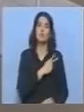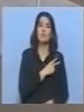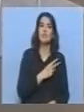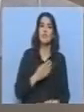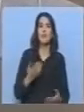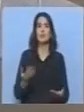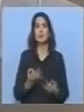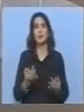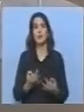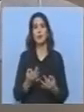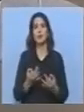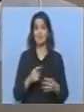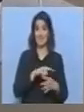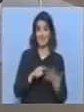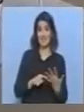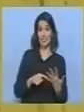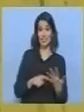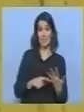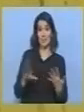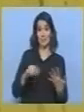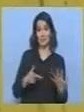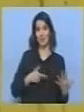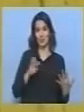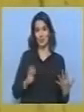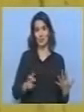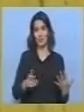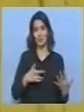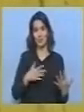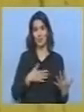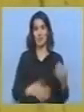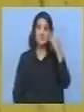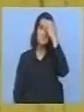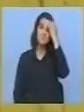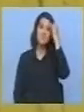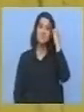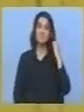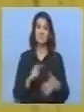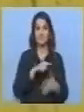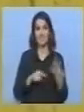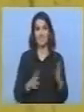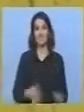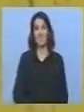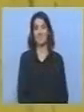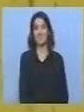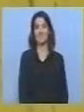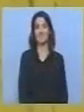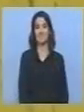universidades de ponta e universidades de investigação. Mais doutores nas universidades, nas empresas, não é? Cinco temas. Foi, isso. Viu, Carlos